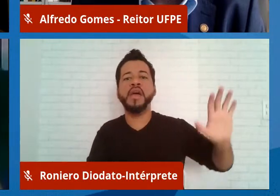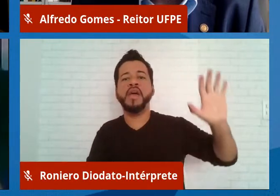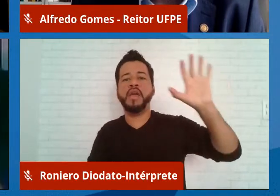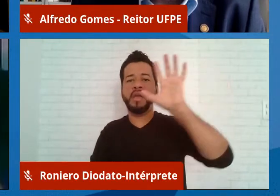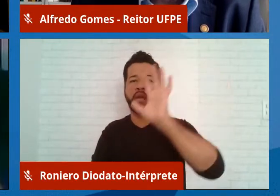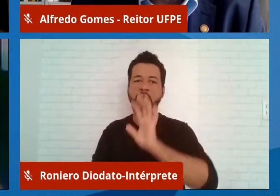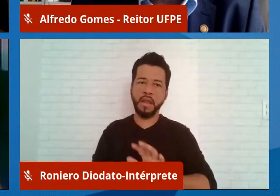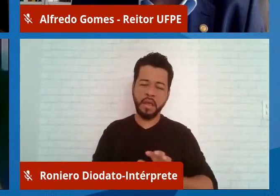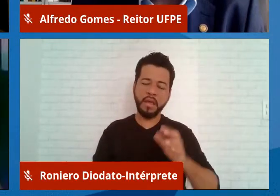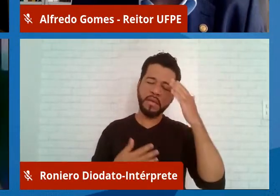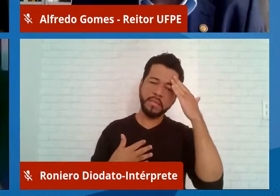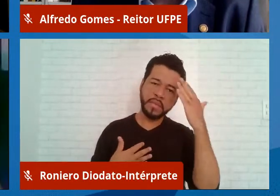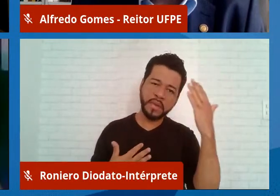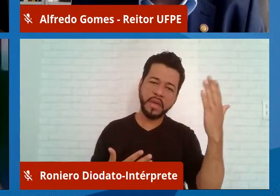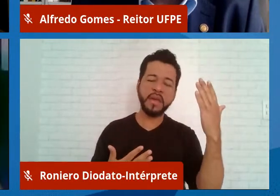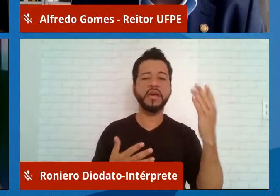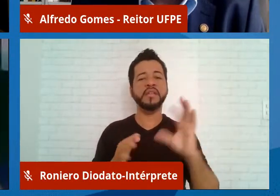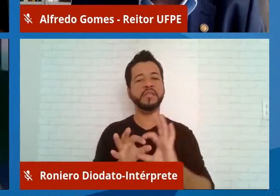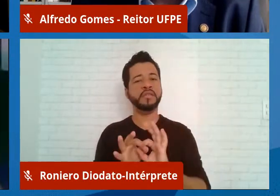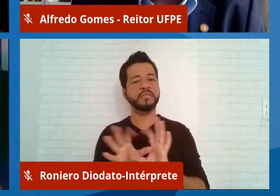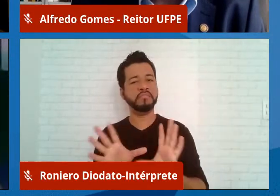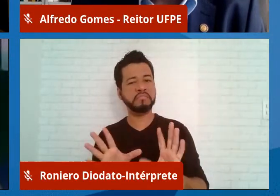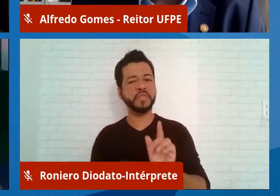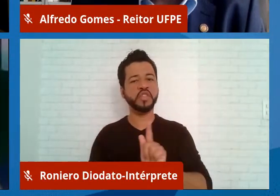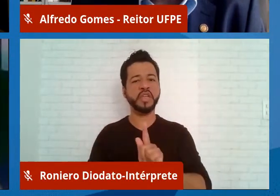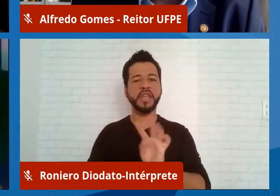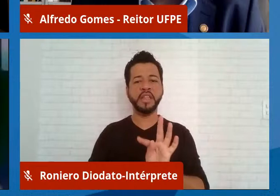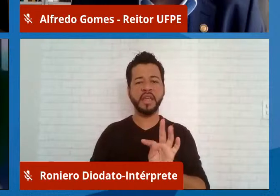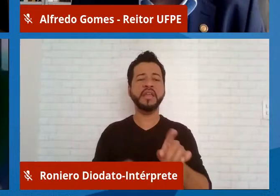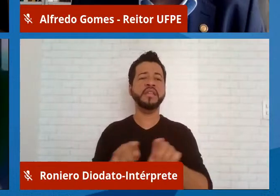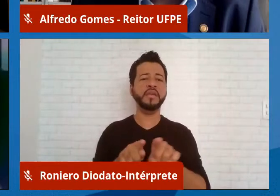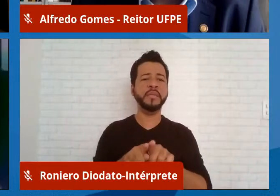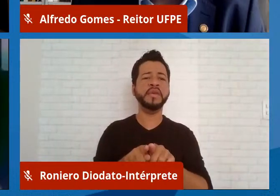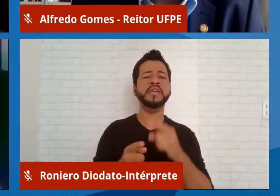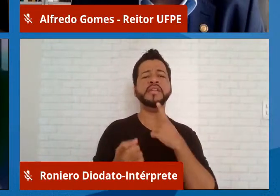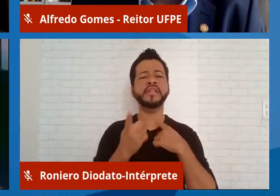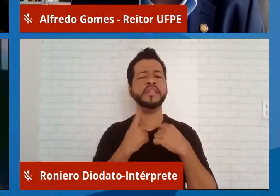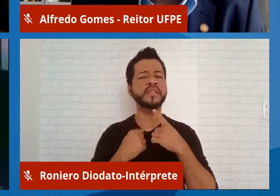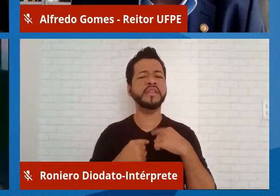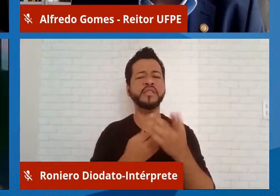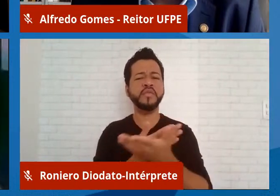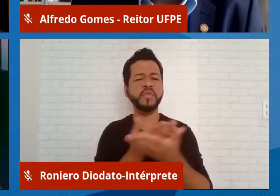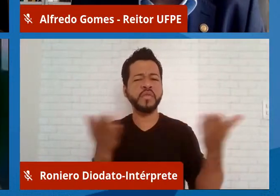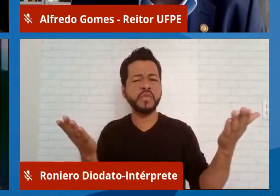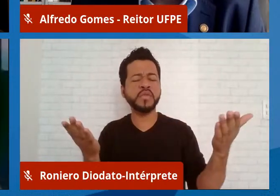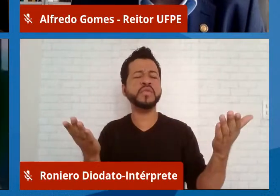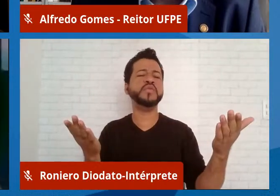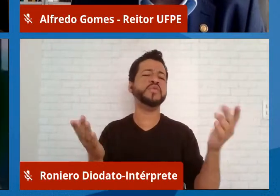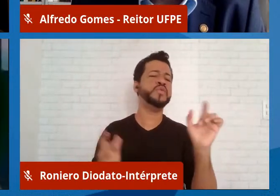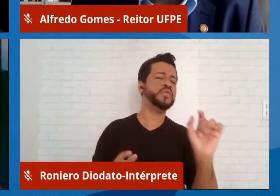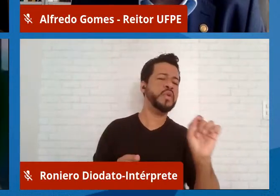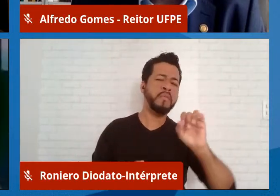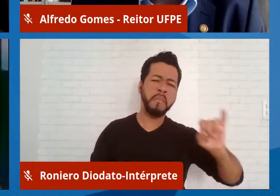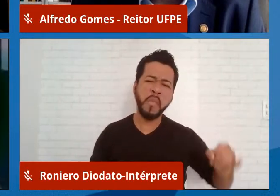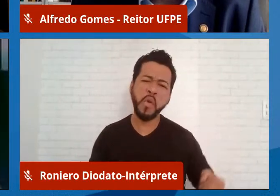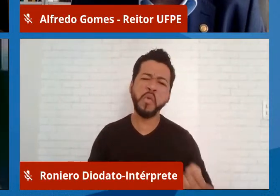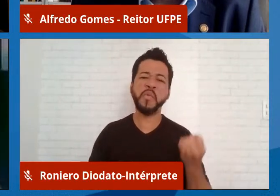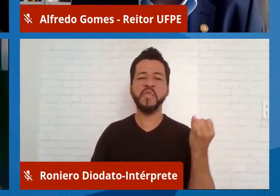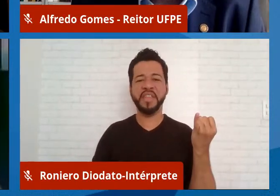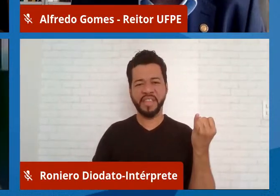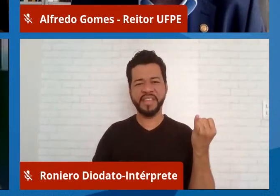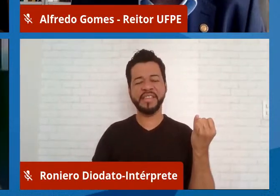essa disposição do GT e, ao mesmo tempo, desejo que todos vocês possam aproveitar